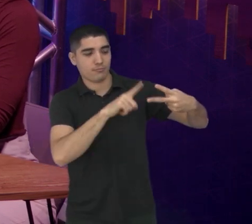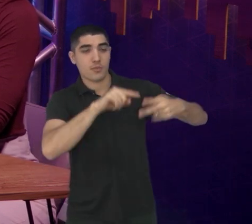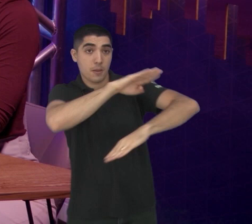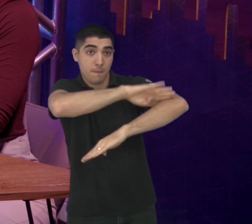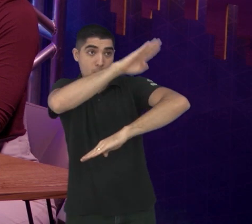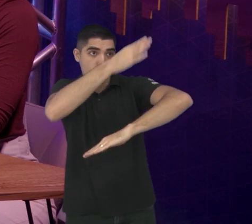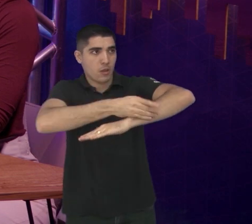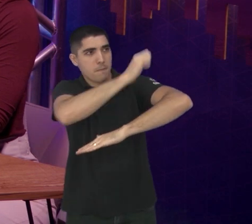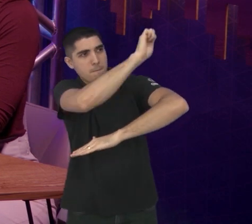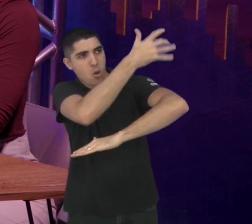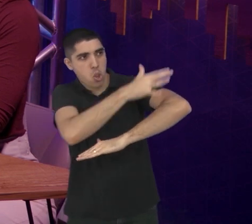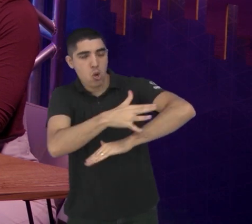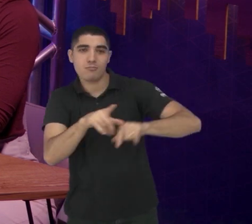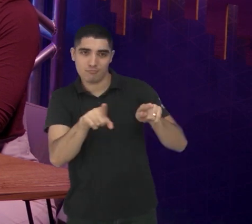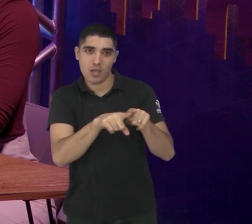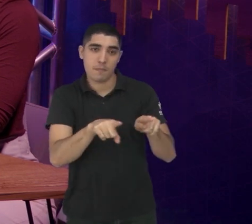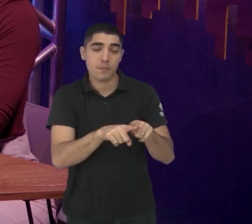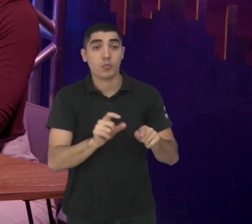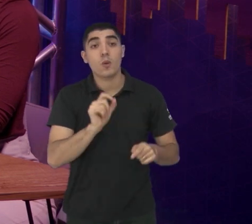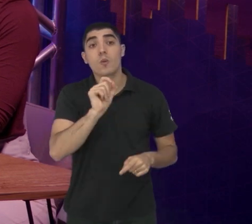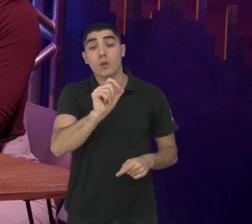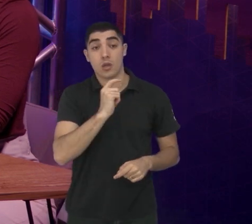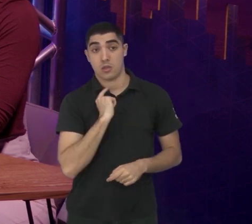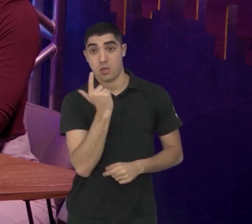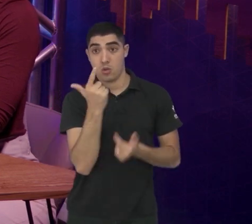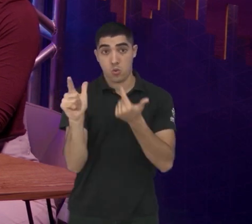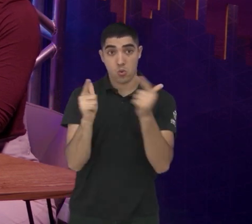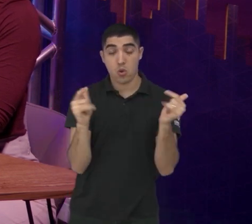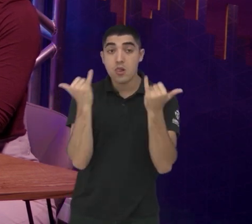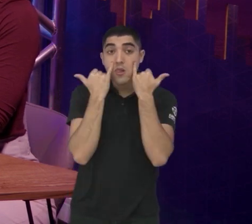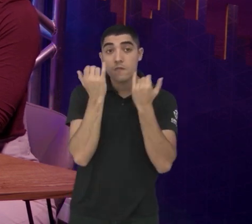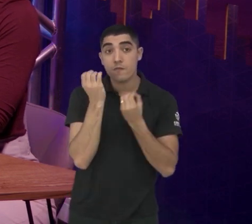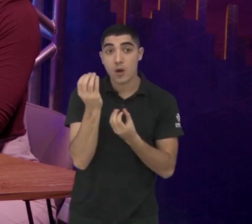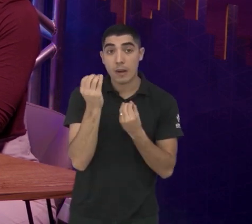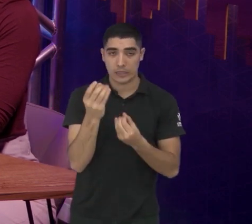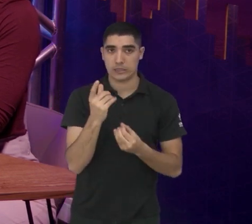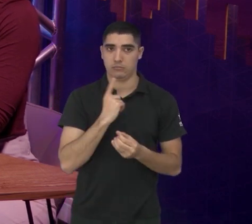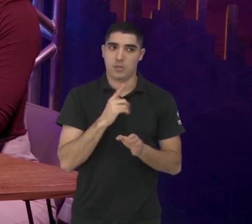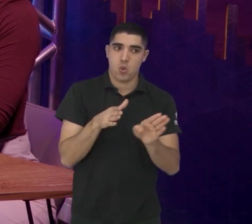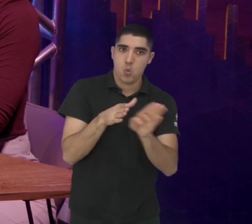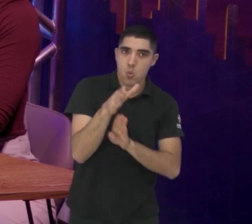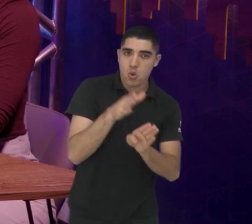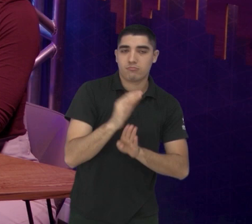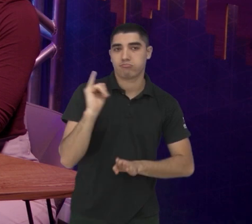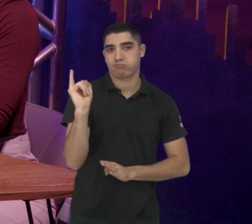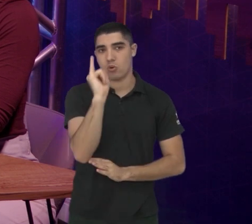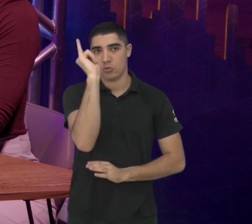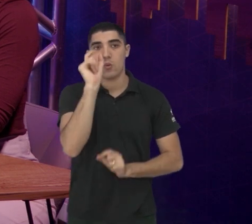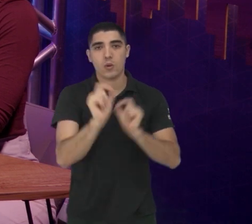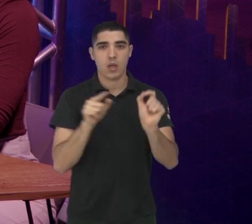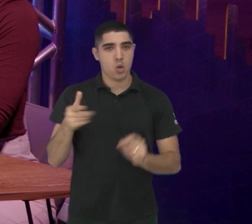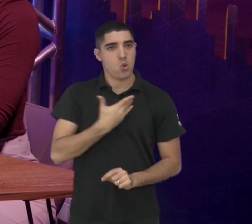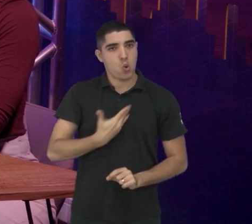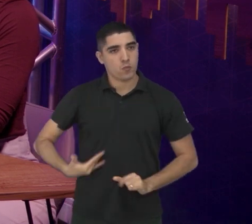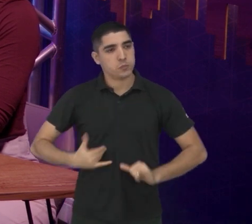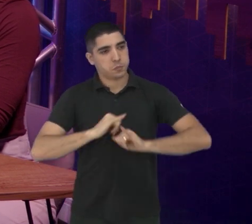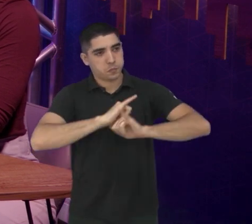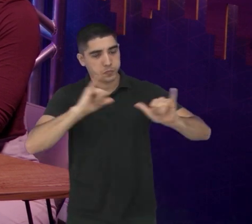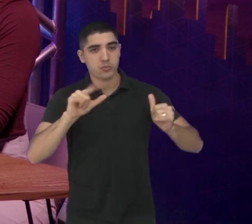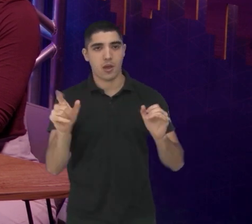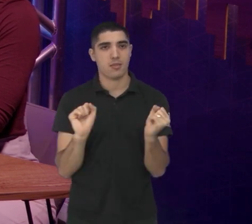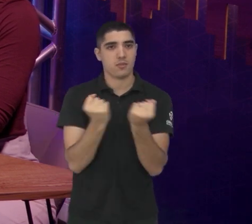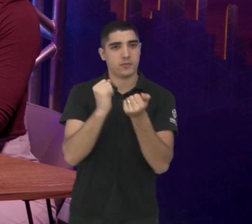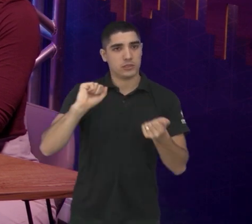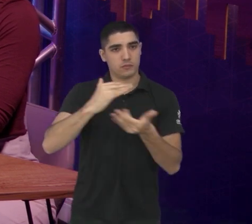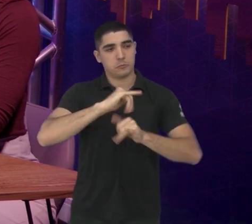e deslizamentos, e daí a gente tem, então, algumas informações, algumas orientações, né? Exatamente, do governo,